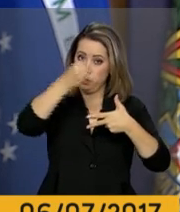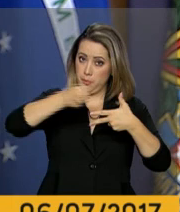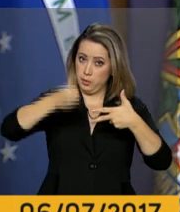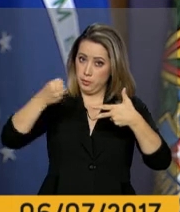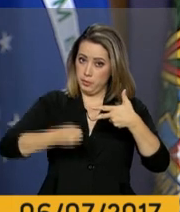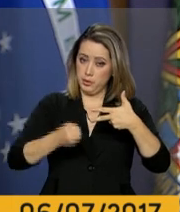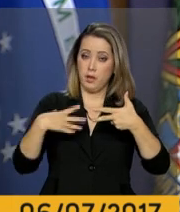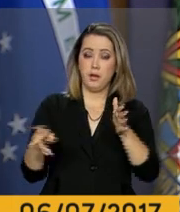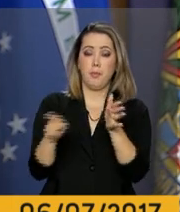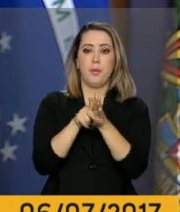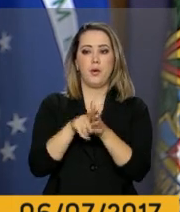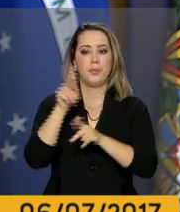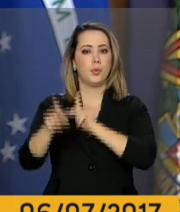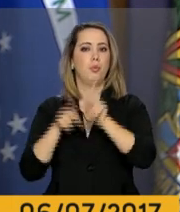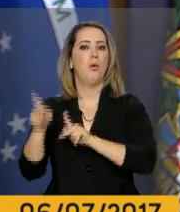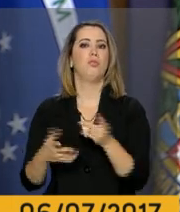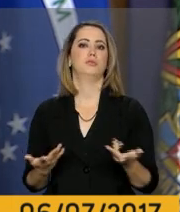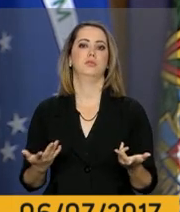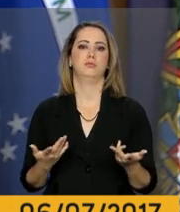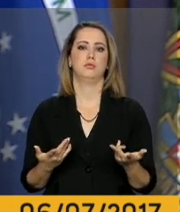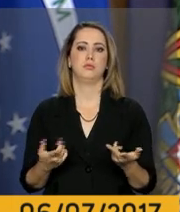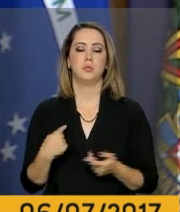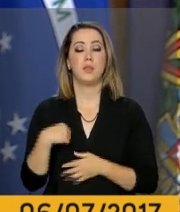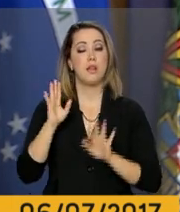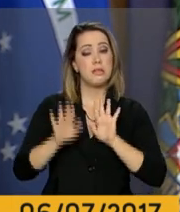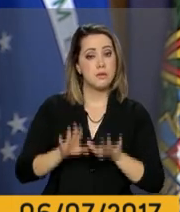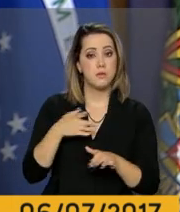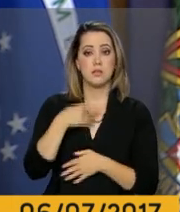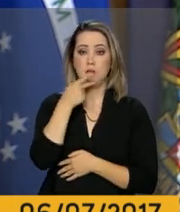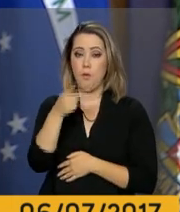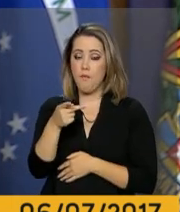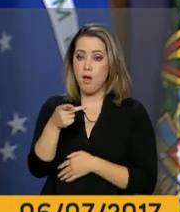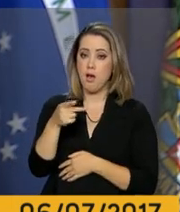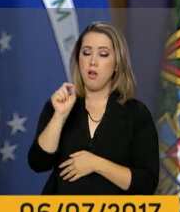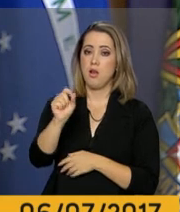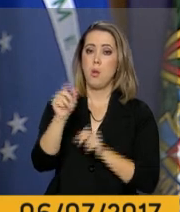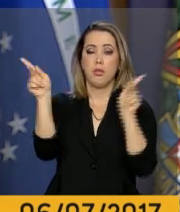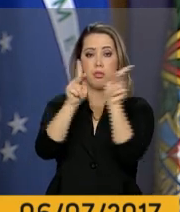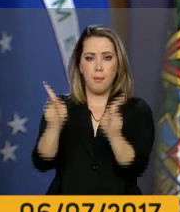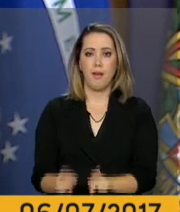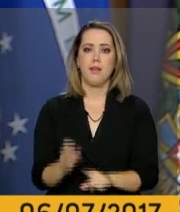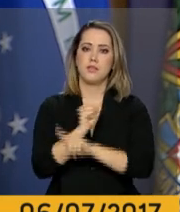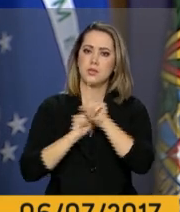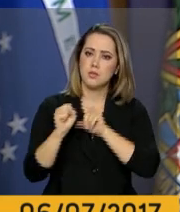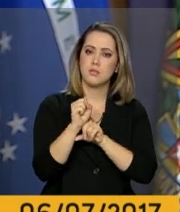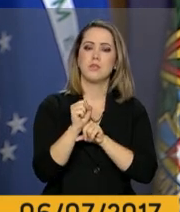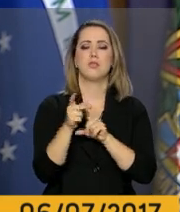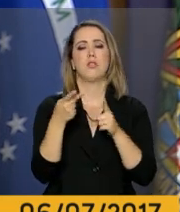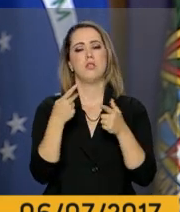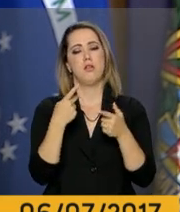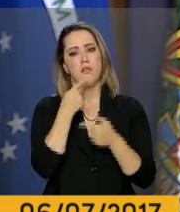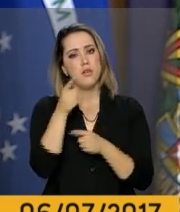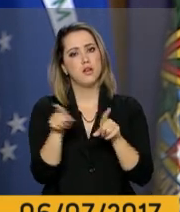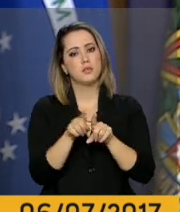vejam que muitas e muitas vezes eu pego a pacificação social e antes de pegar a pacificação social eu prego precisamente a harmonia